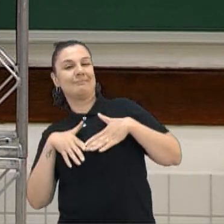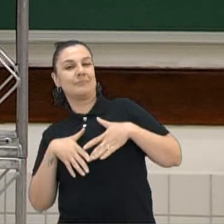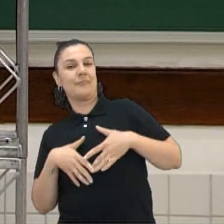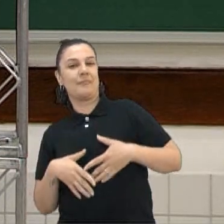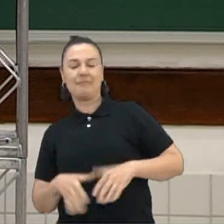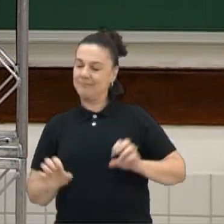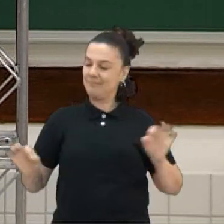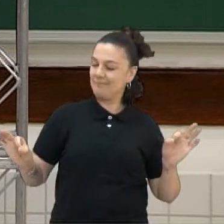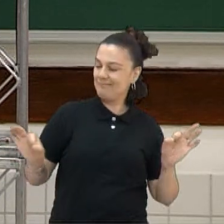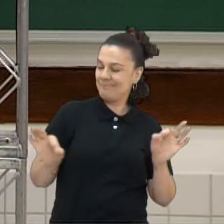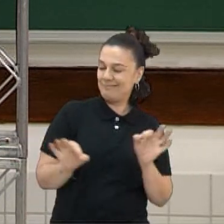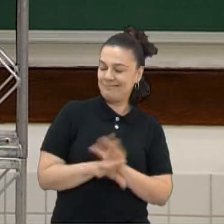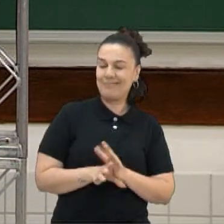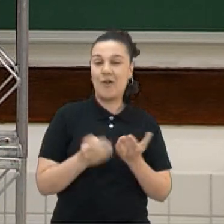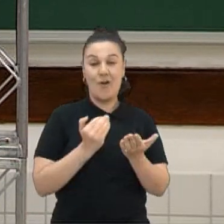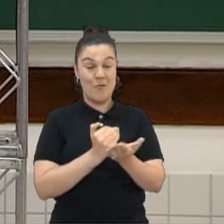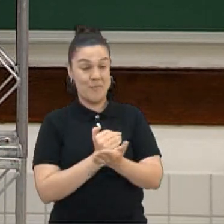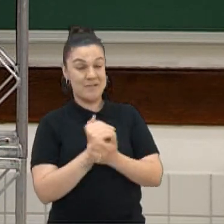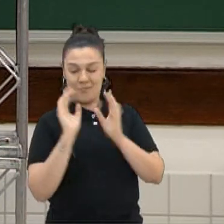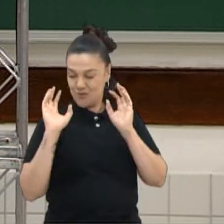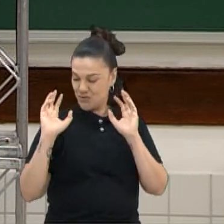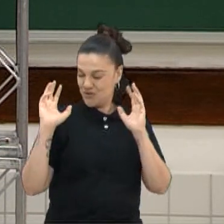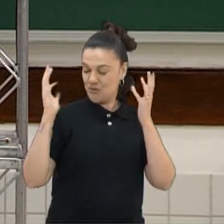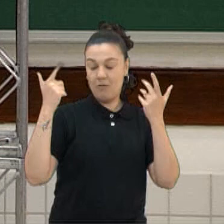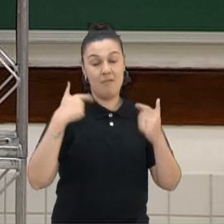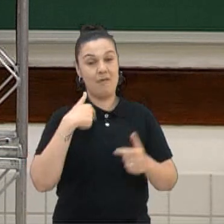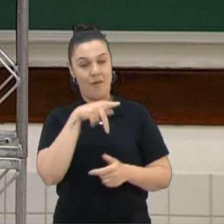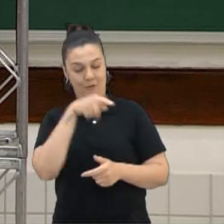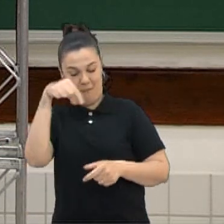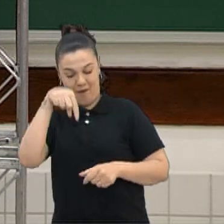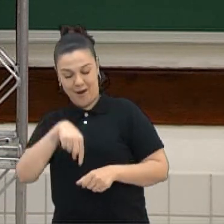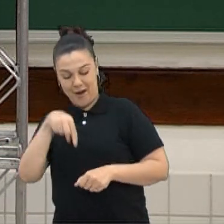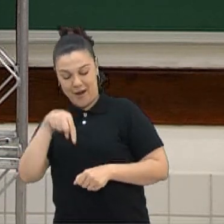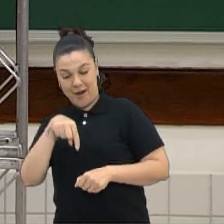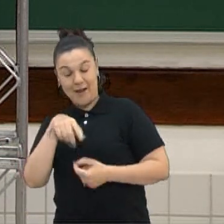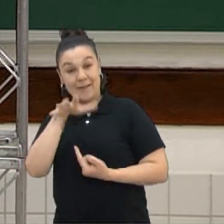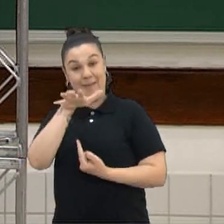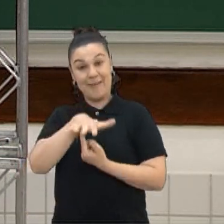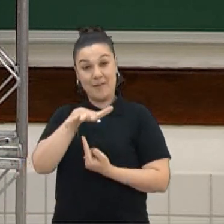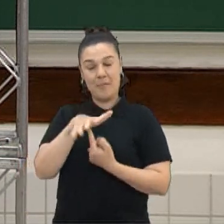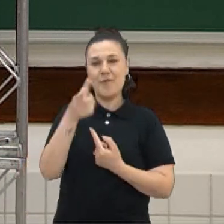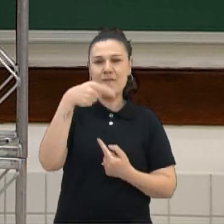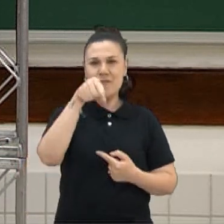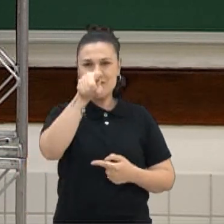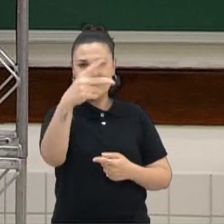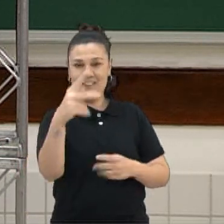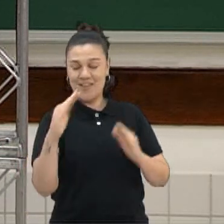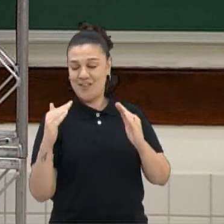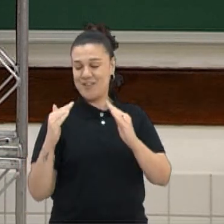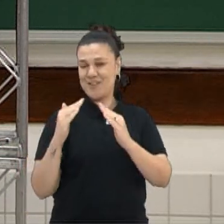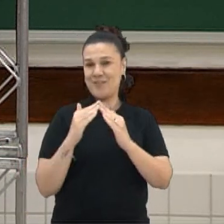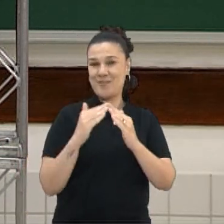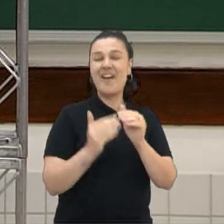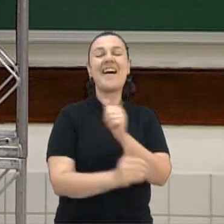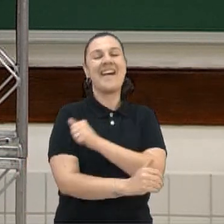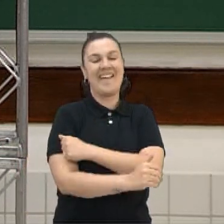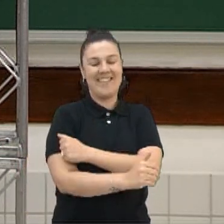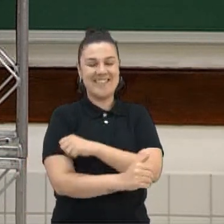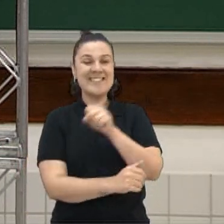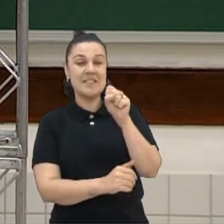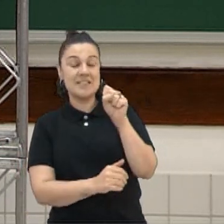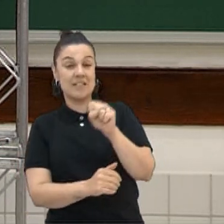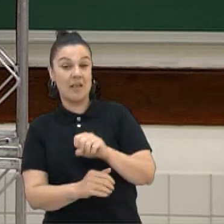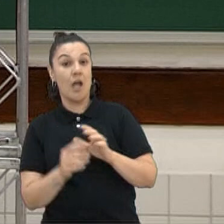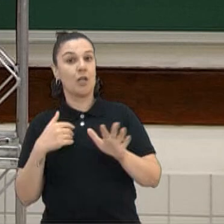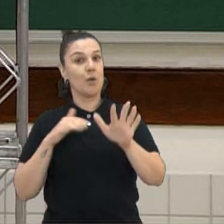se prepare para mais esse show. Eu aqui nos estúdios do Aula Paraná, você é aluno na sua casa e